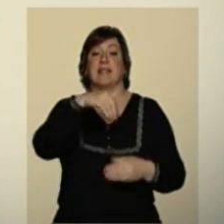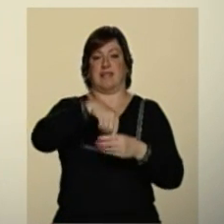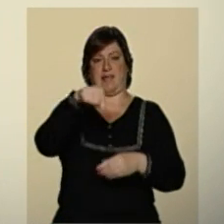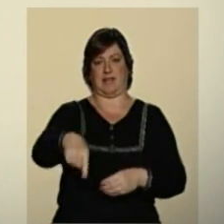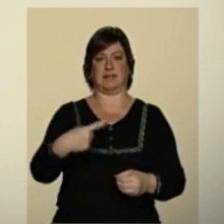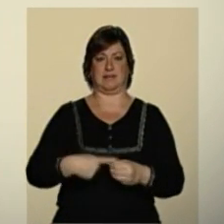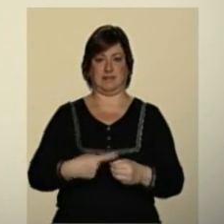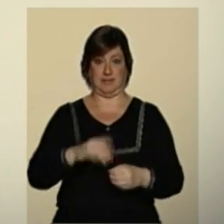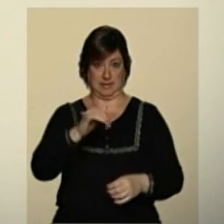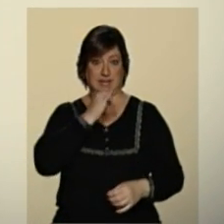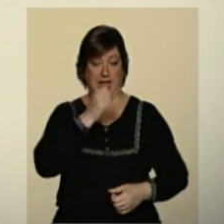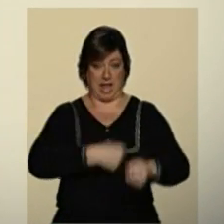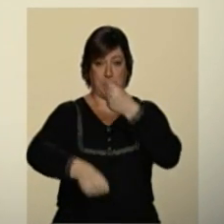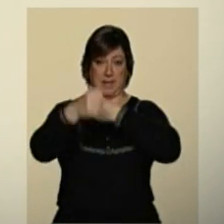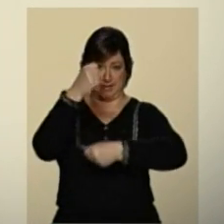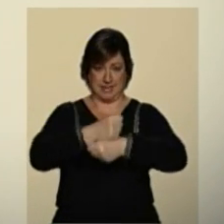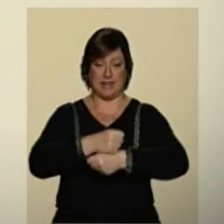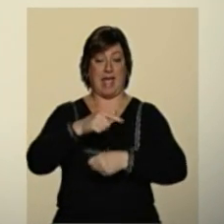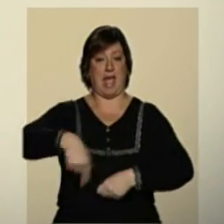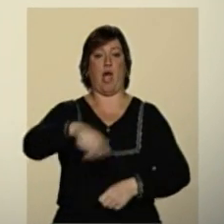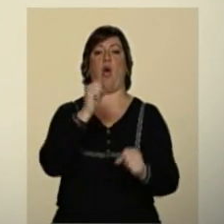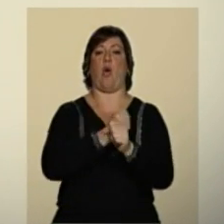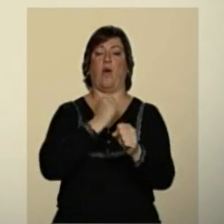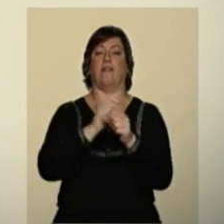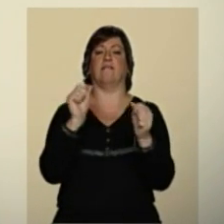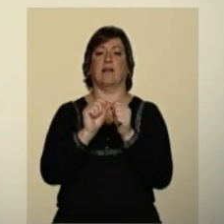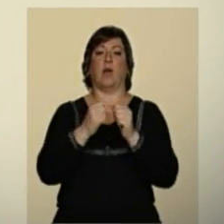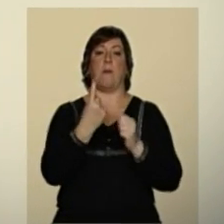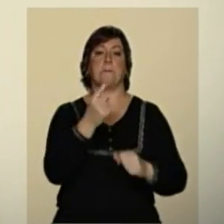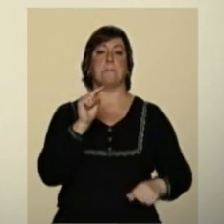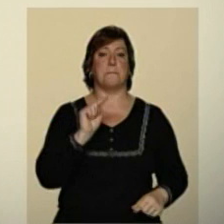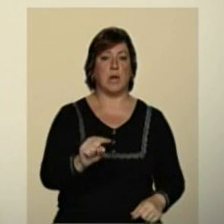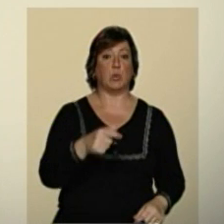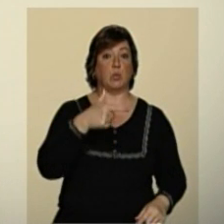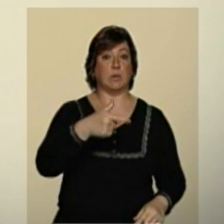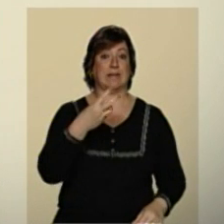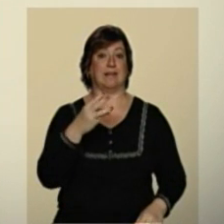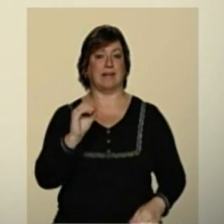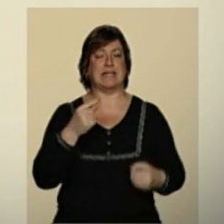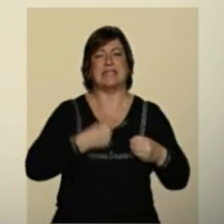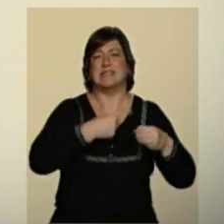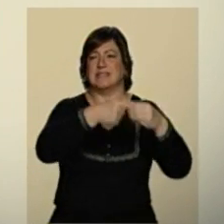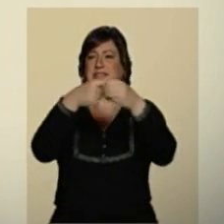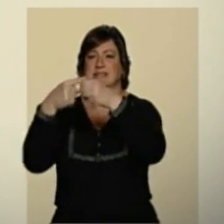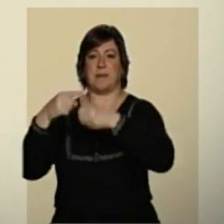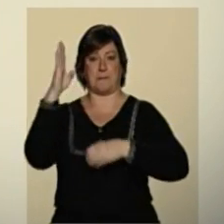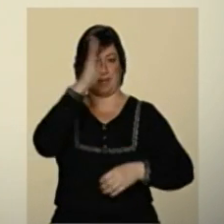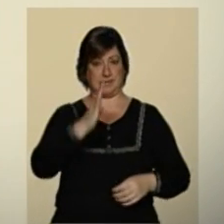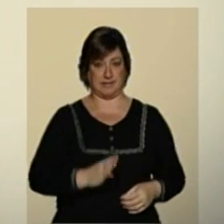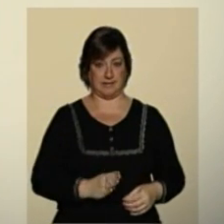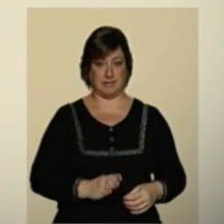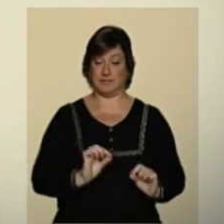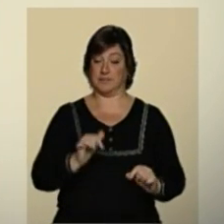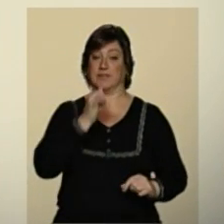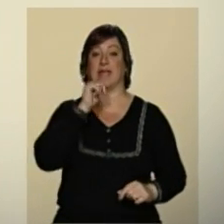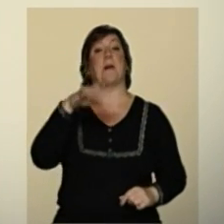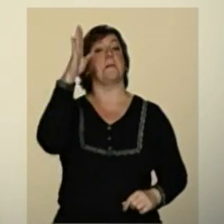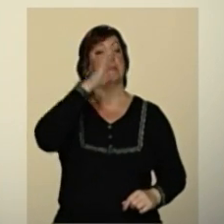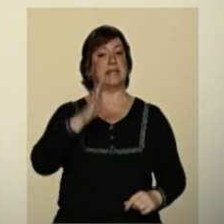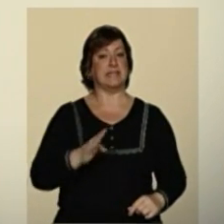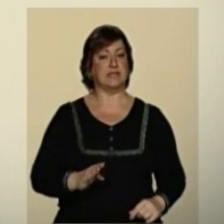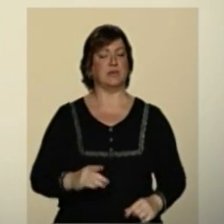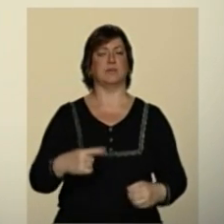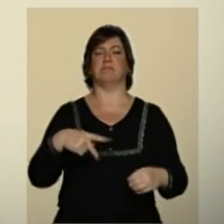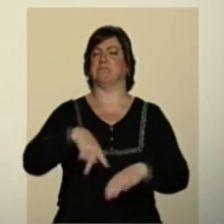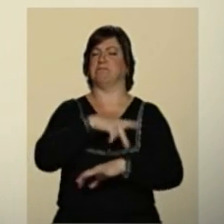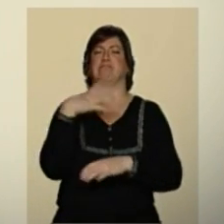passado Luciano essas obras foram feitas em 1230 cidades brasileiras sabe Luciano o Brasil é um país